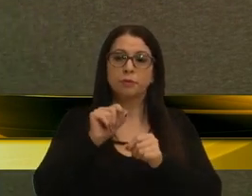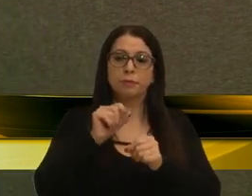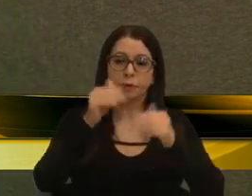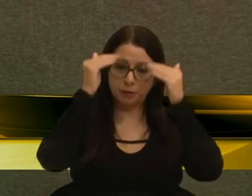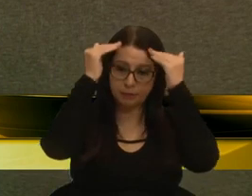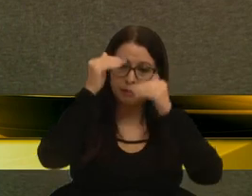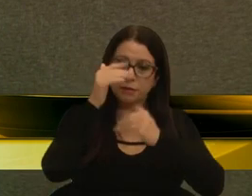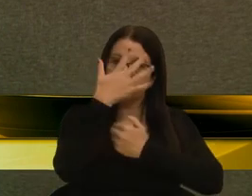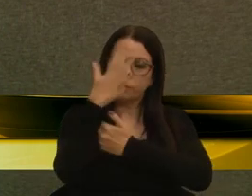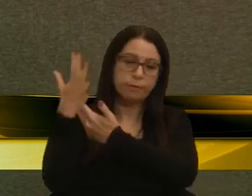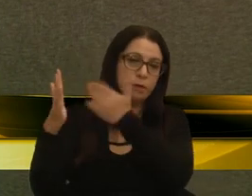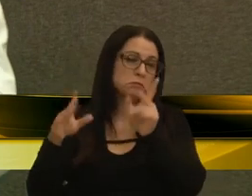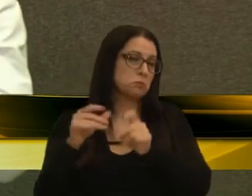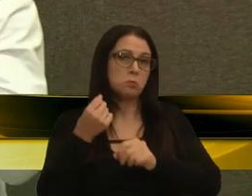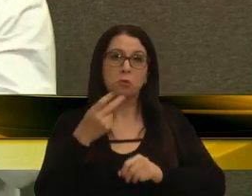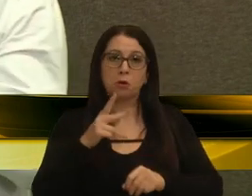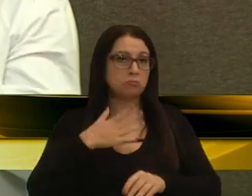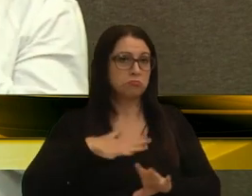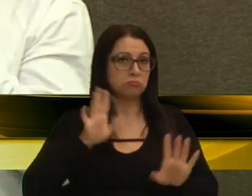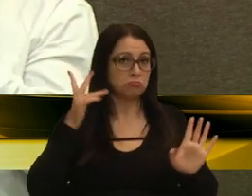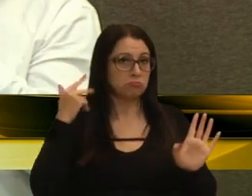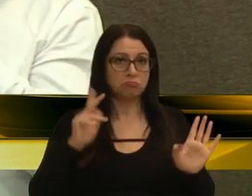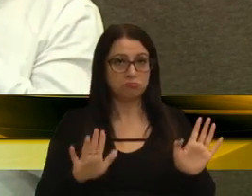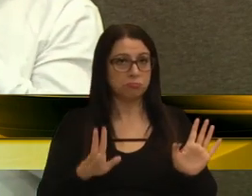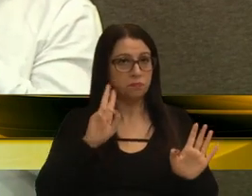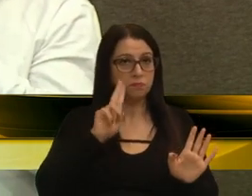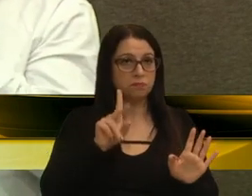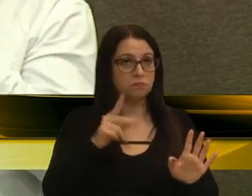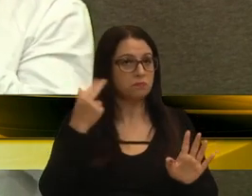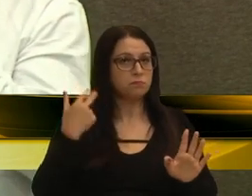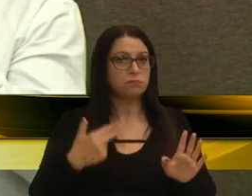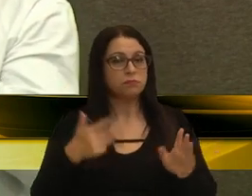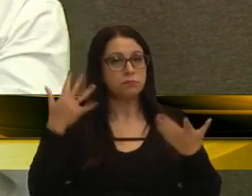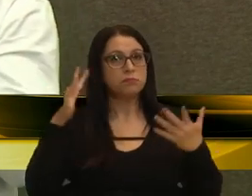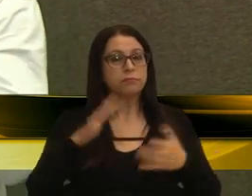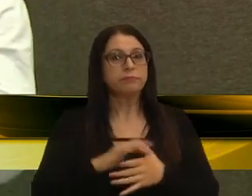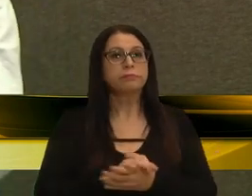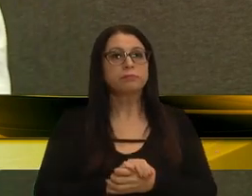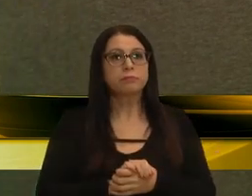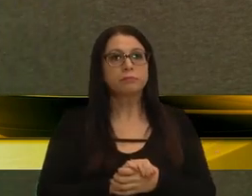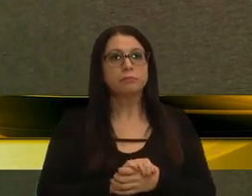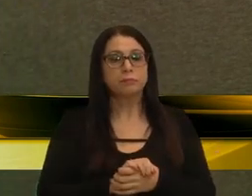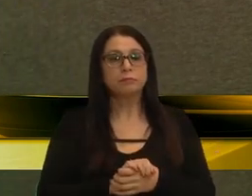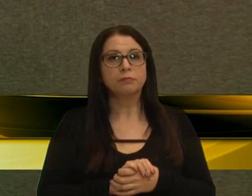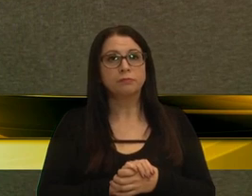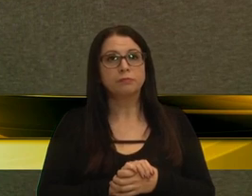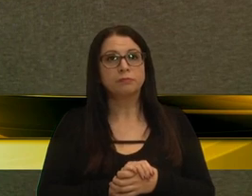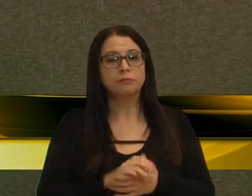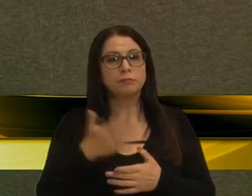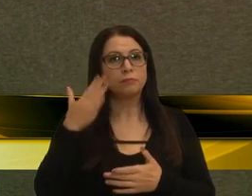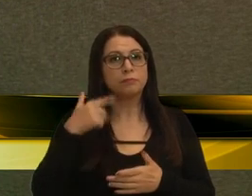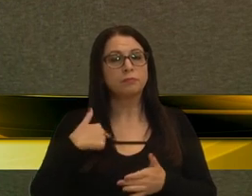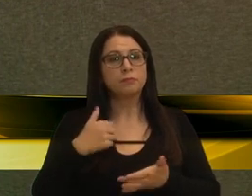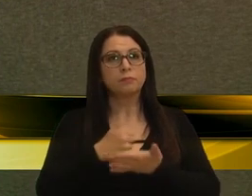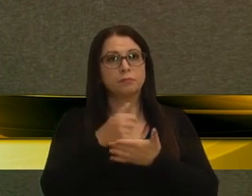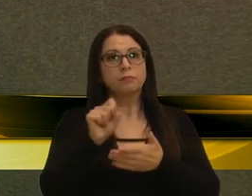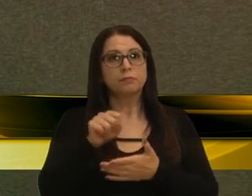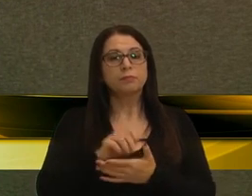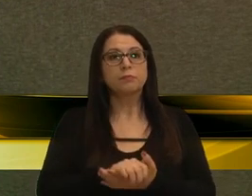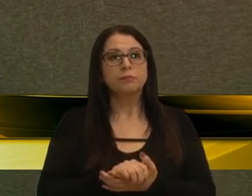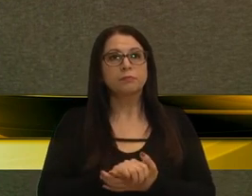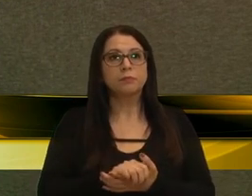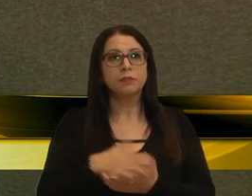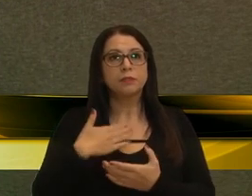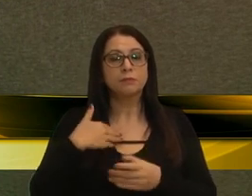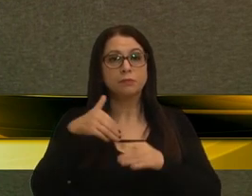edital tranquilo também eu vejo tranquilo parabéns parabéns tem meu apoio sim né sei que